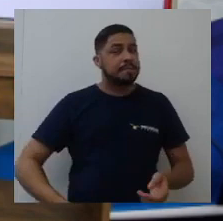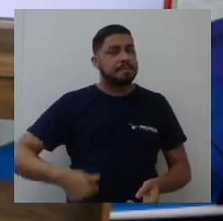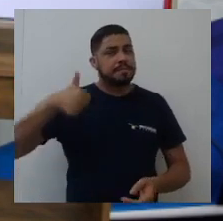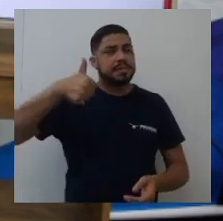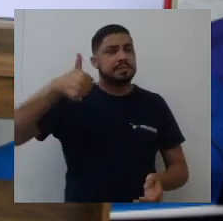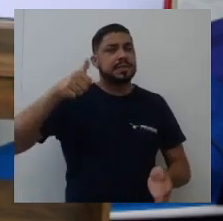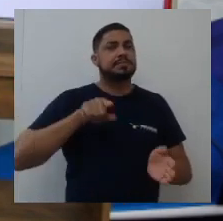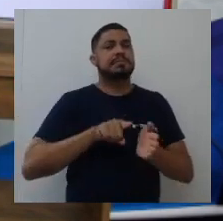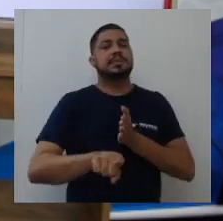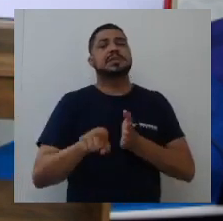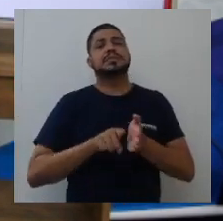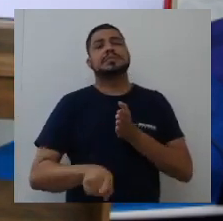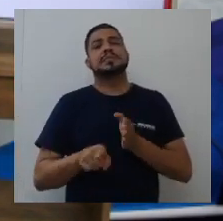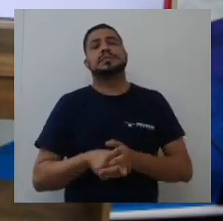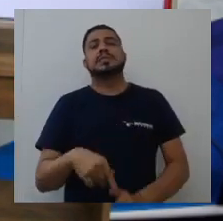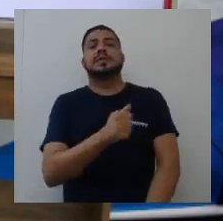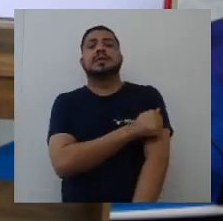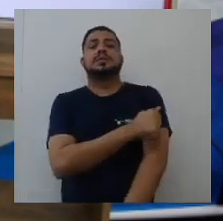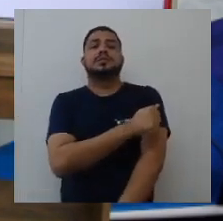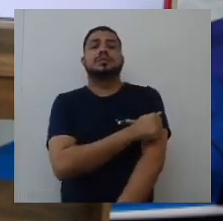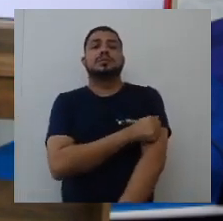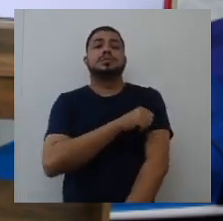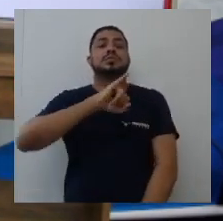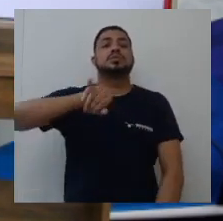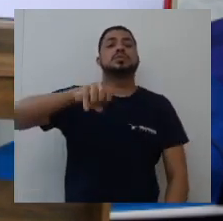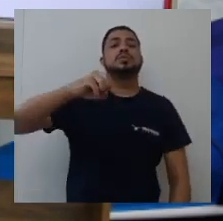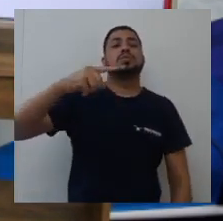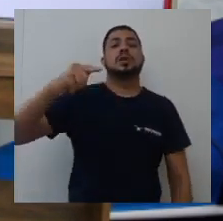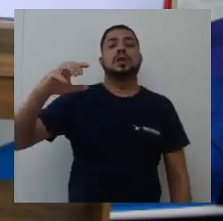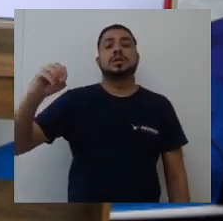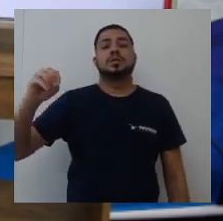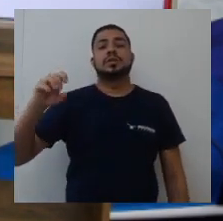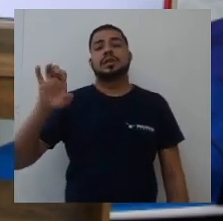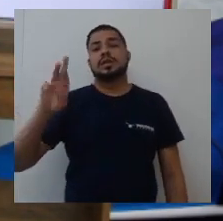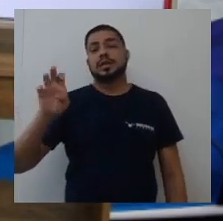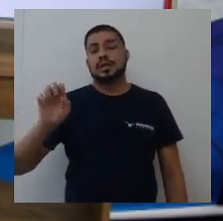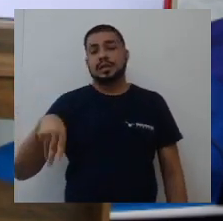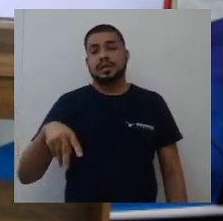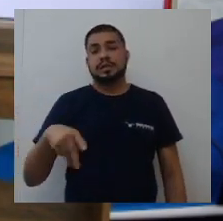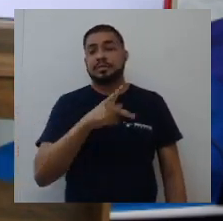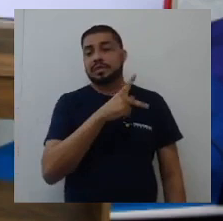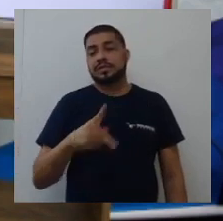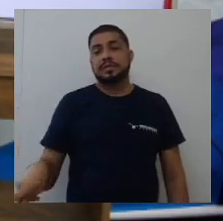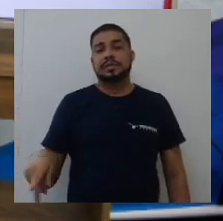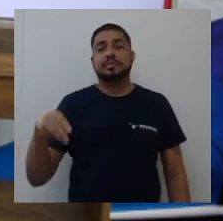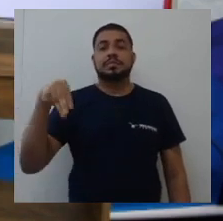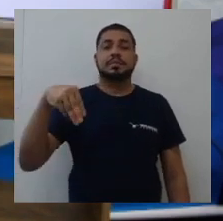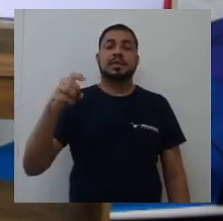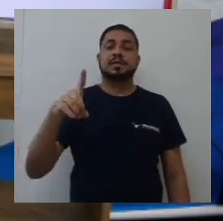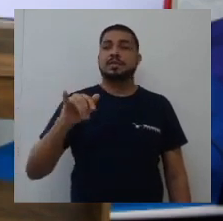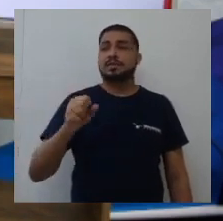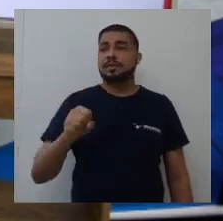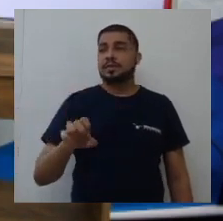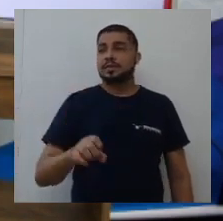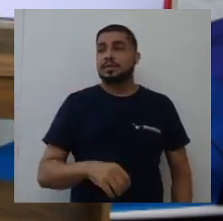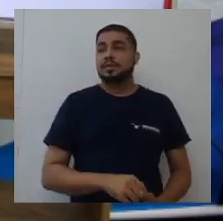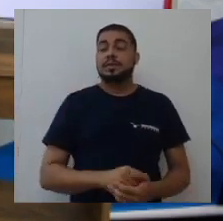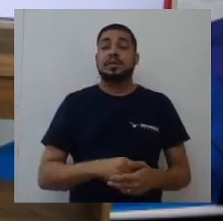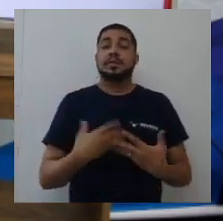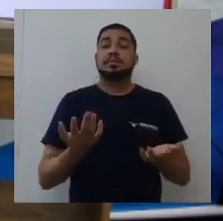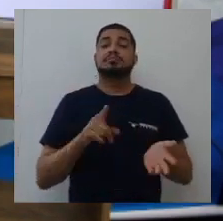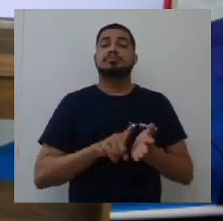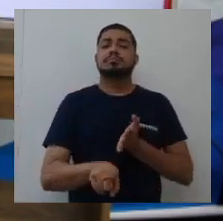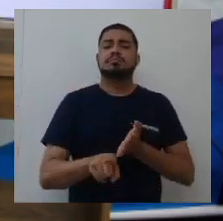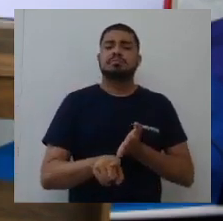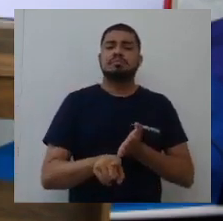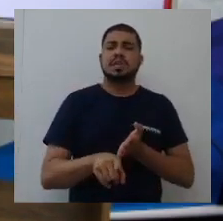primeira pergunta aí, o aluno chamado João, da EREM Presidente Médici. E essa pergunta